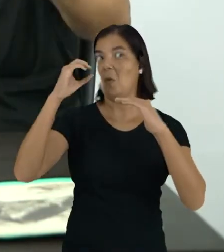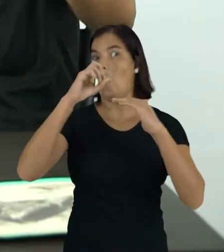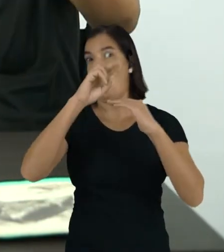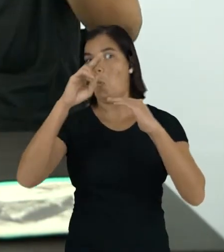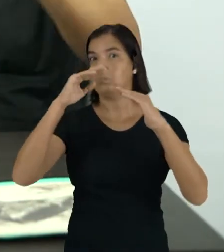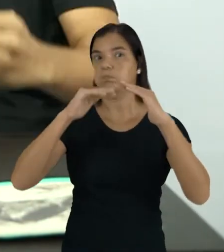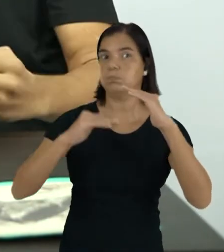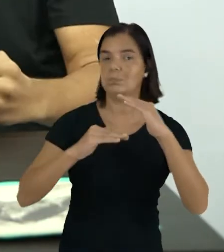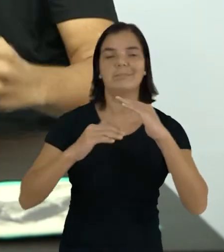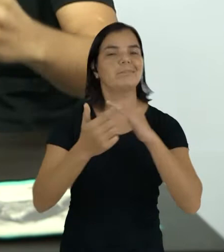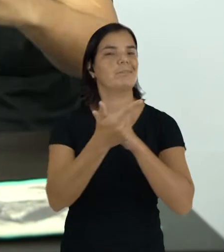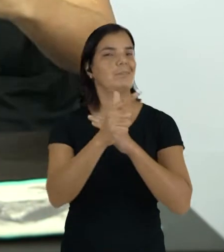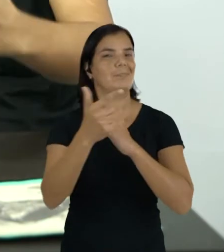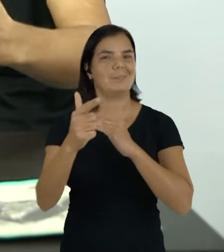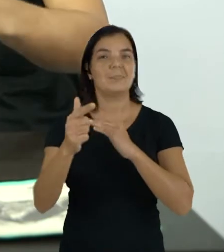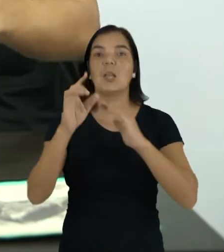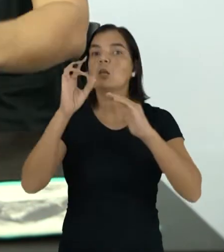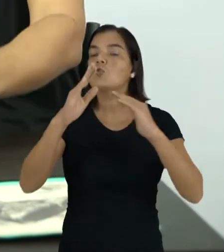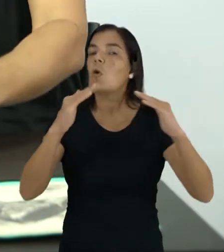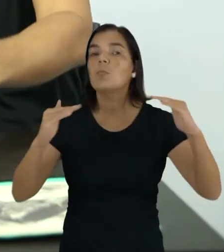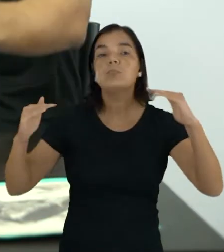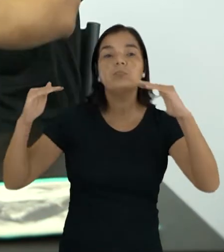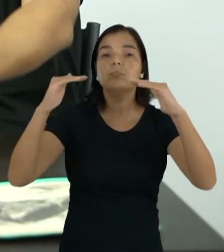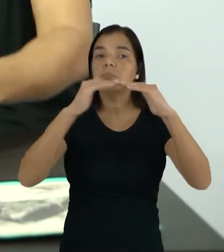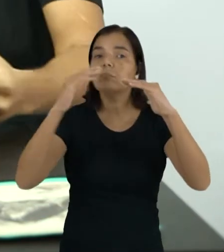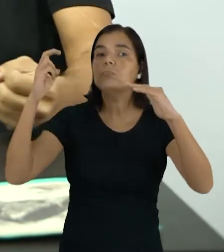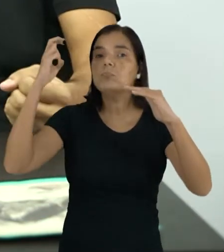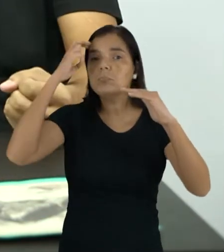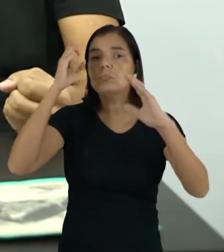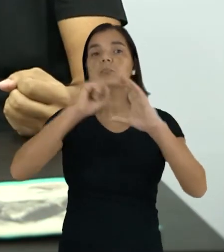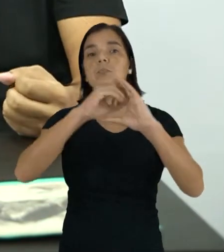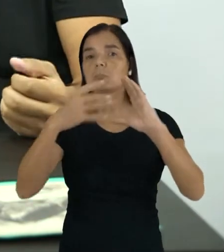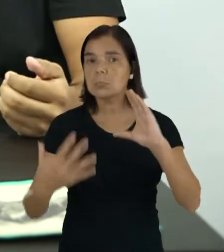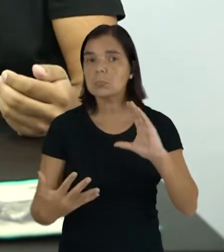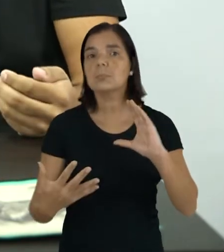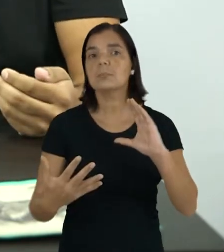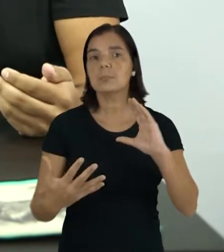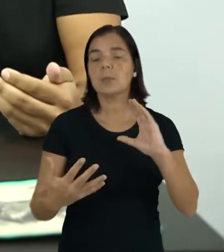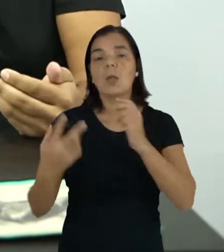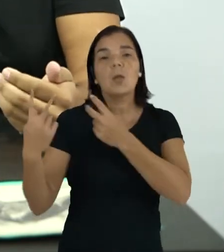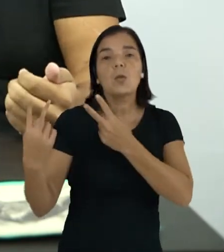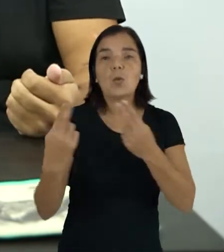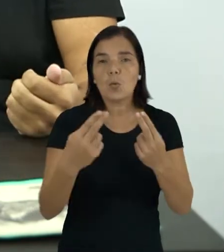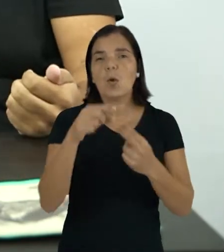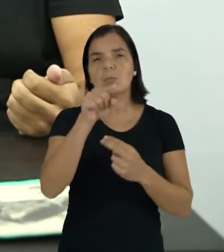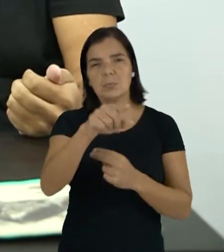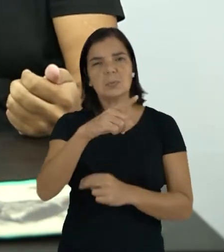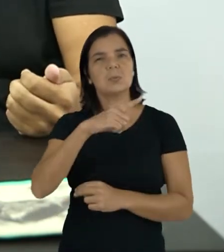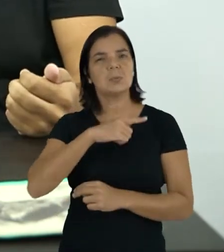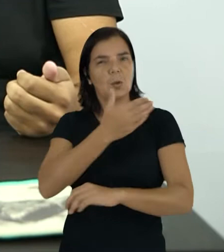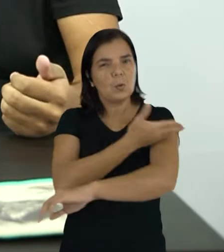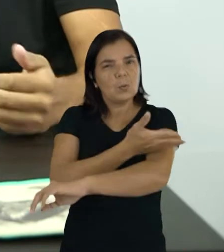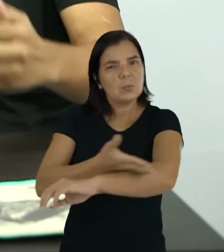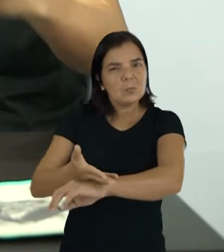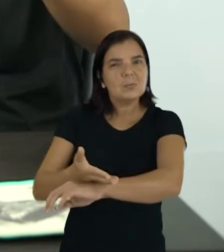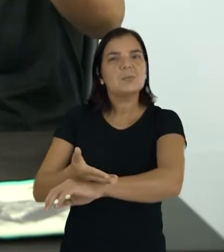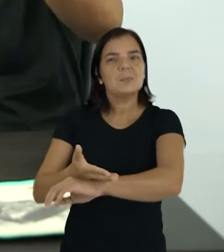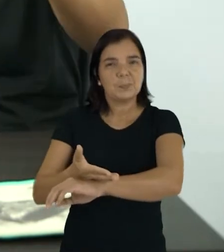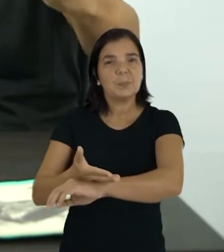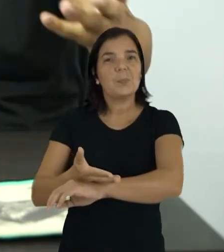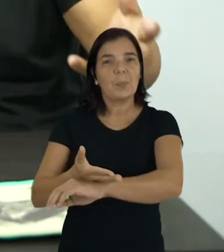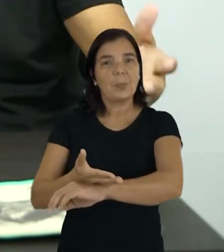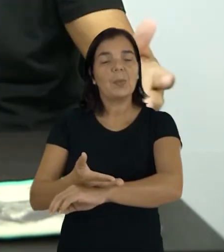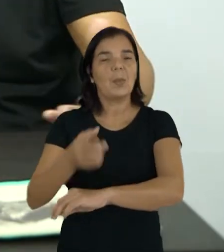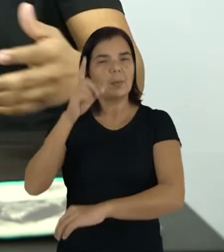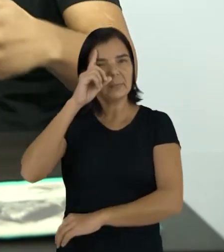culturas inferiores. É apenas a cultura com as suas características. Do mesmo jeito que vocês têm costumes, né, no